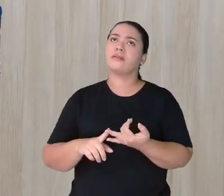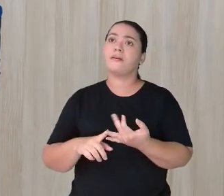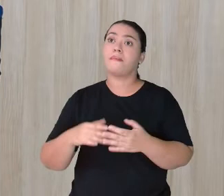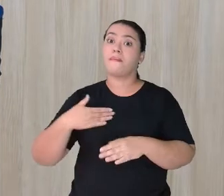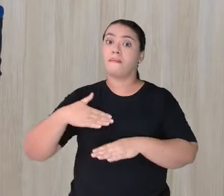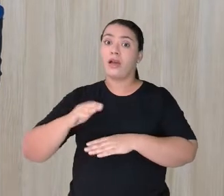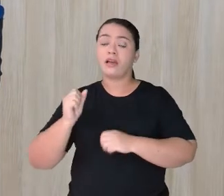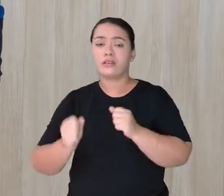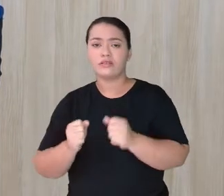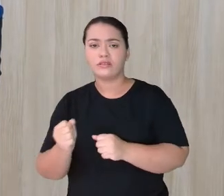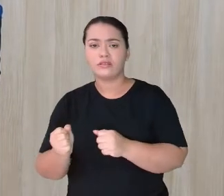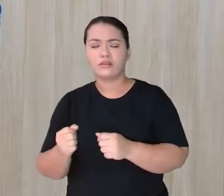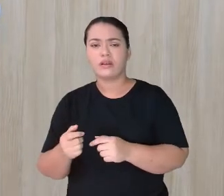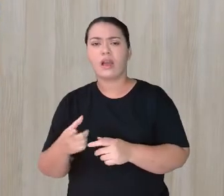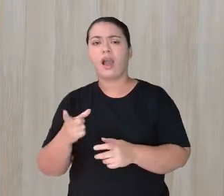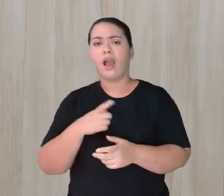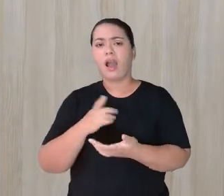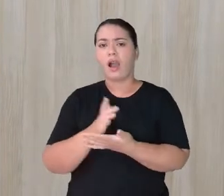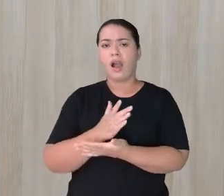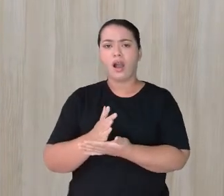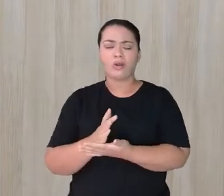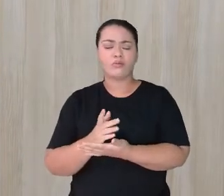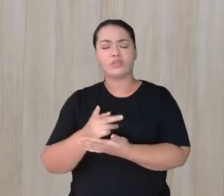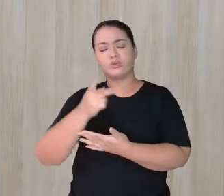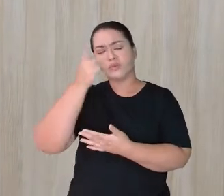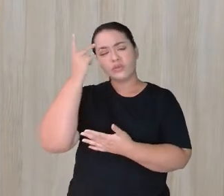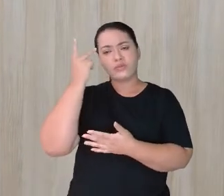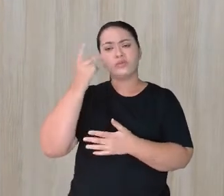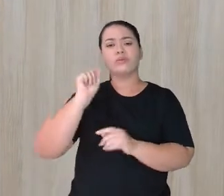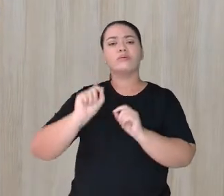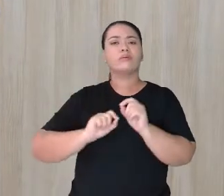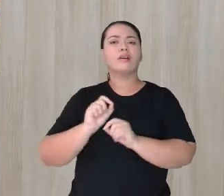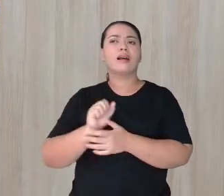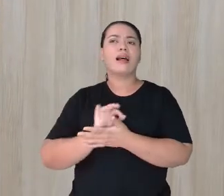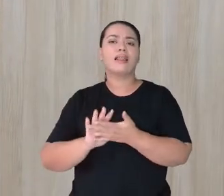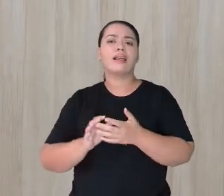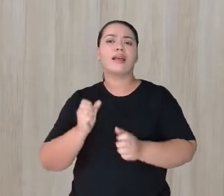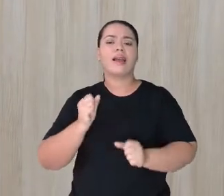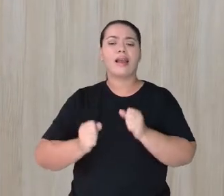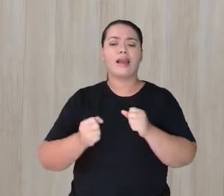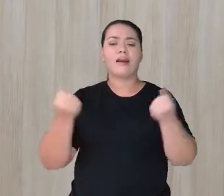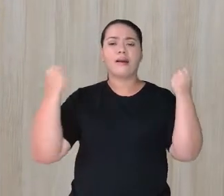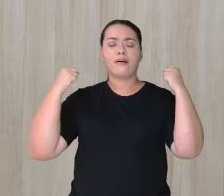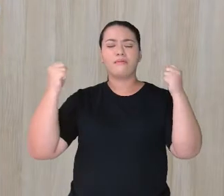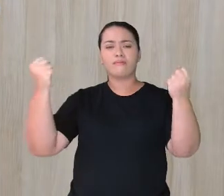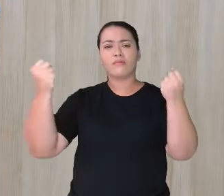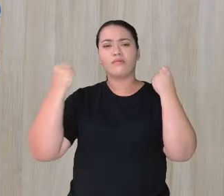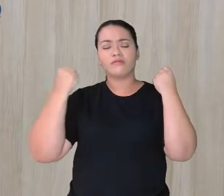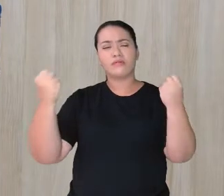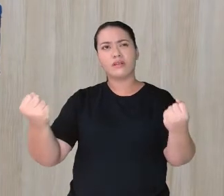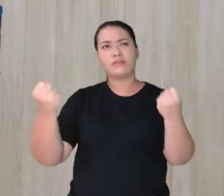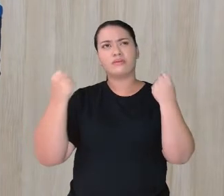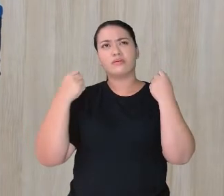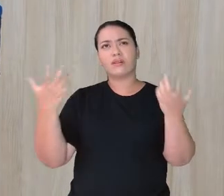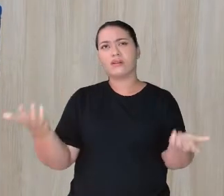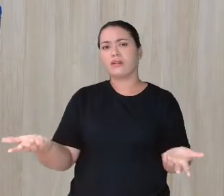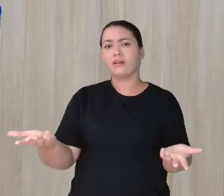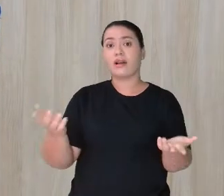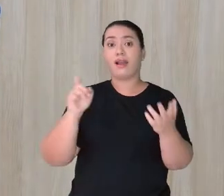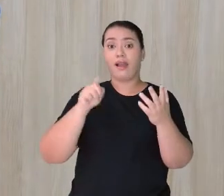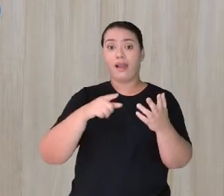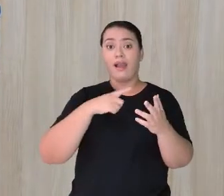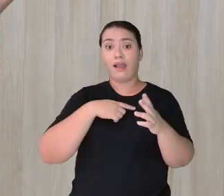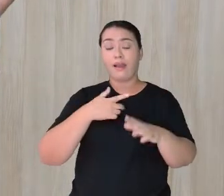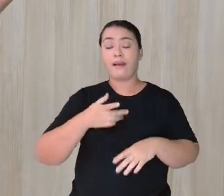mais atividades, pessoas que realizam atividades mais de correr, de musculação, que exige